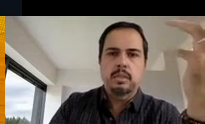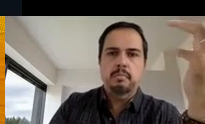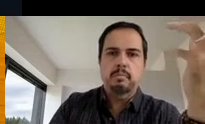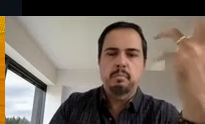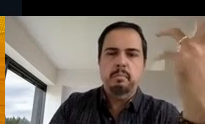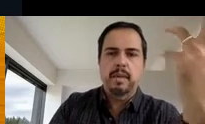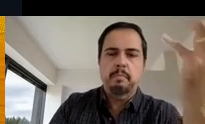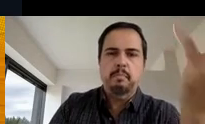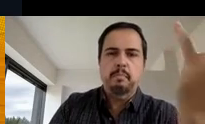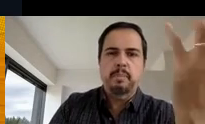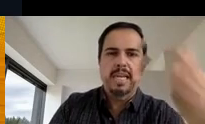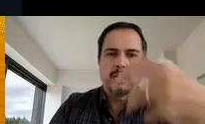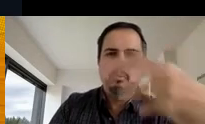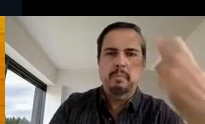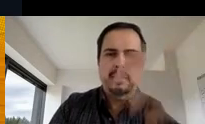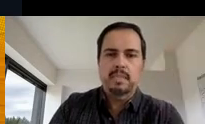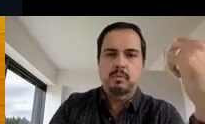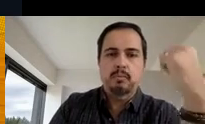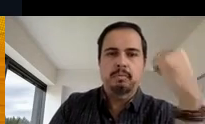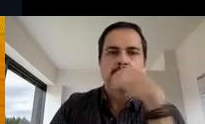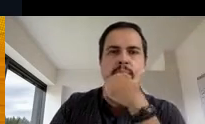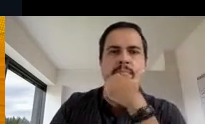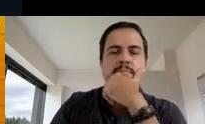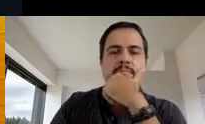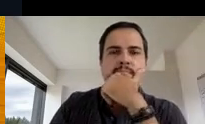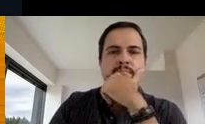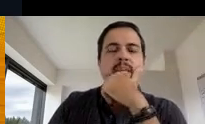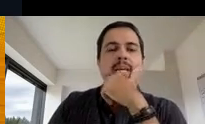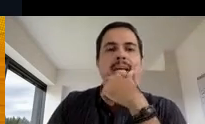tá? Que não seja, né, pequeno, mesquinho.